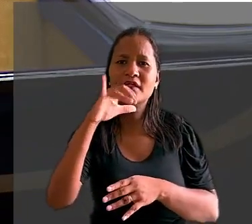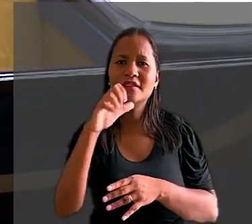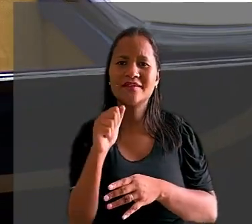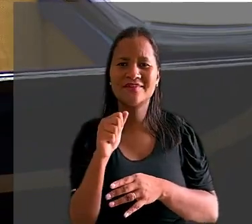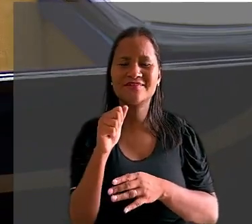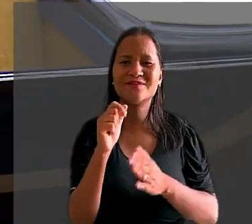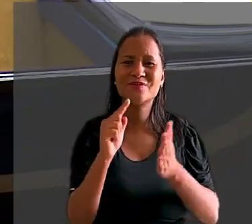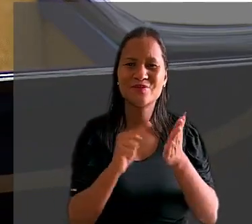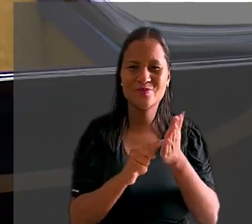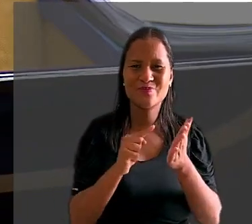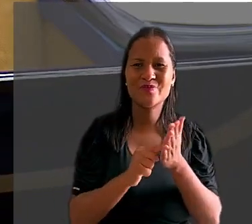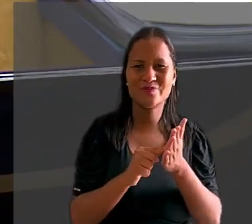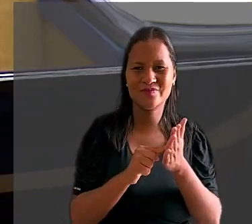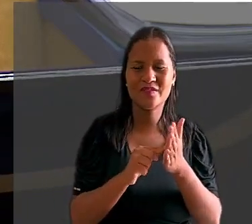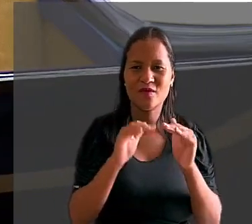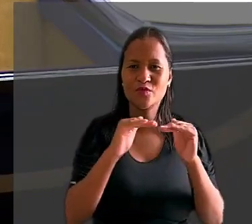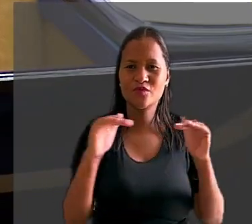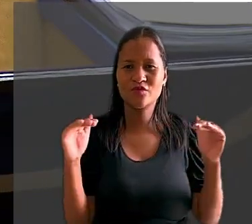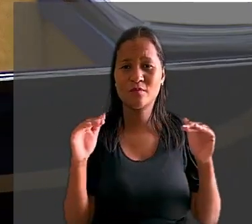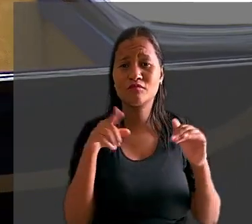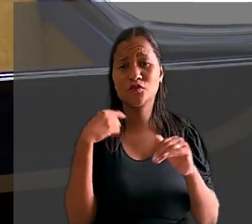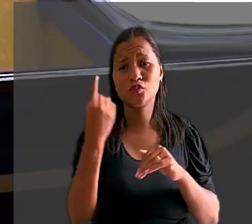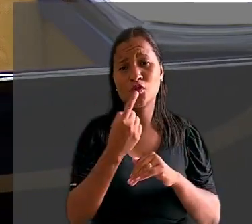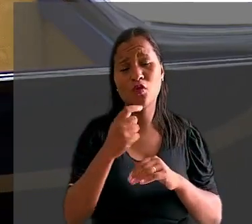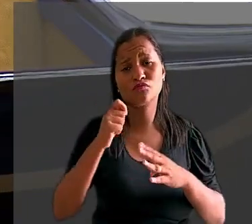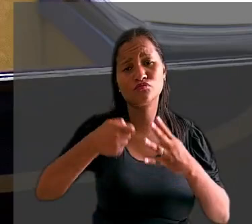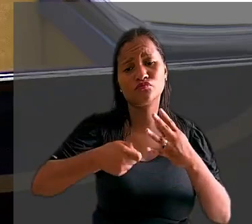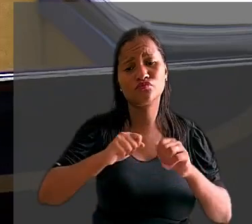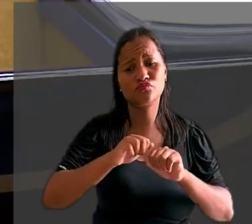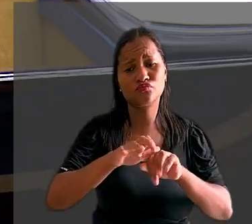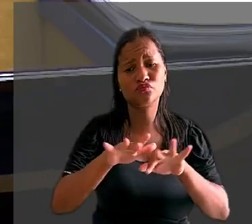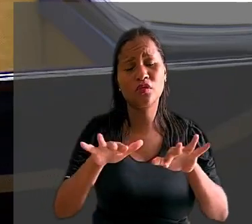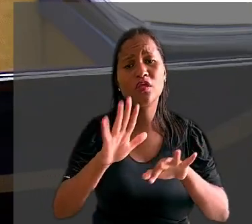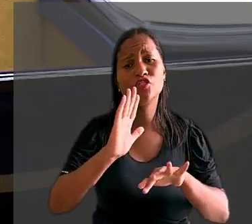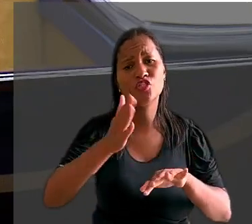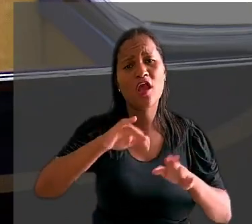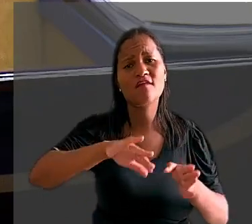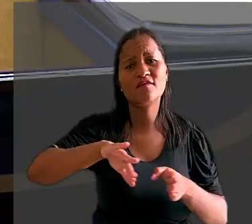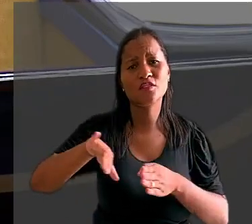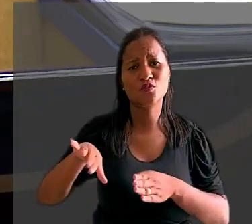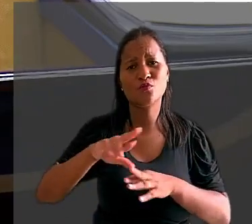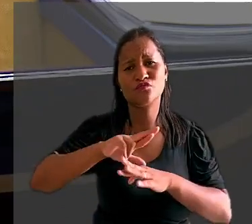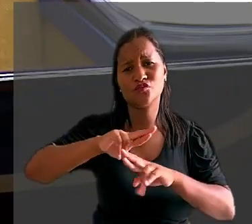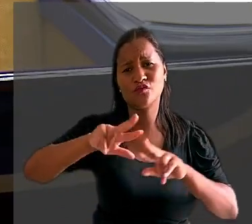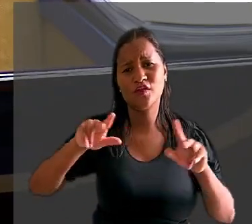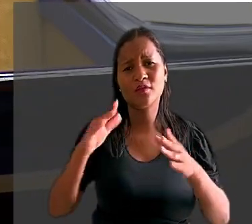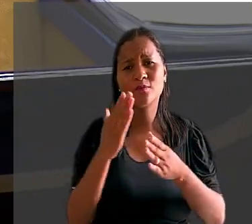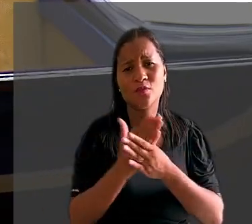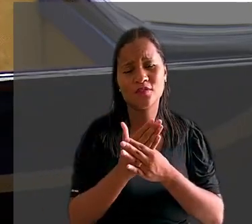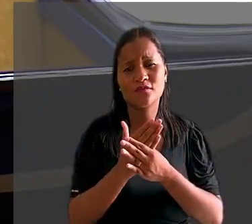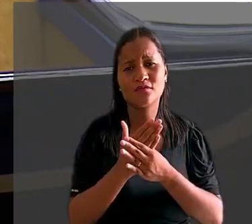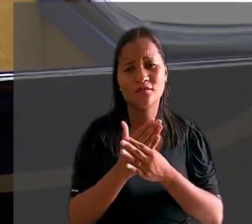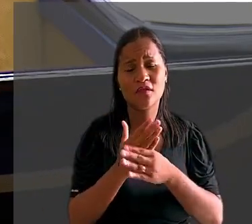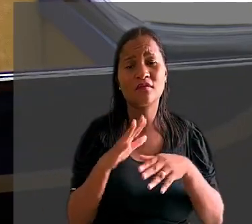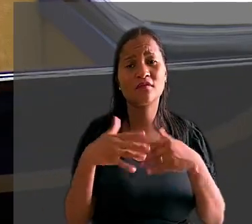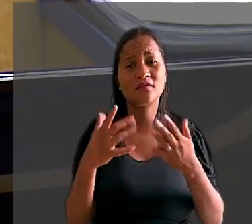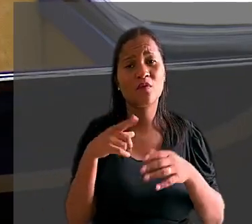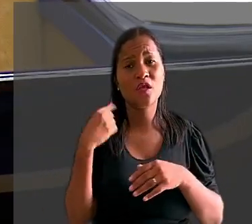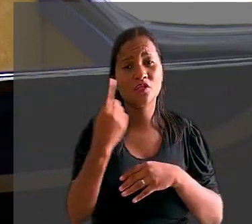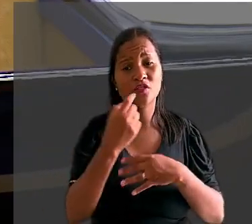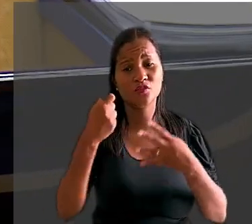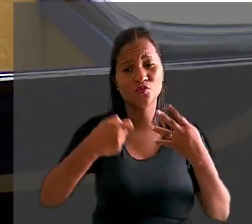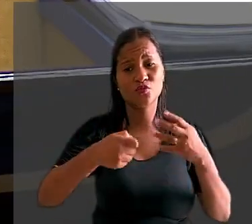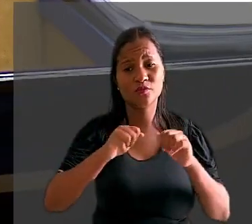uniformes, que nossa jurisprudência já afastou em diversas ocasiões. Então, na compatibilização da